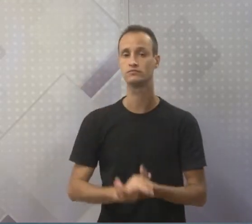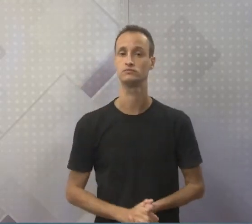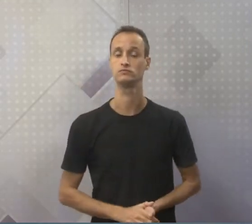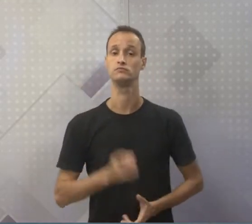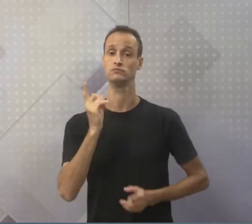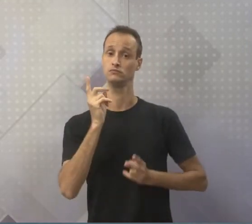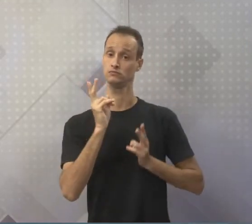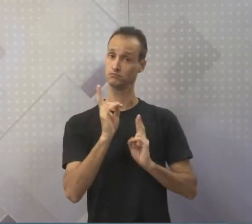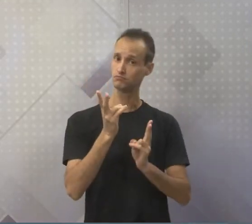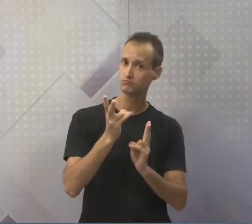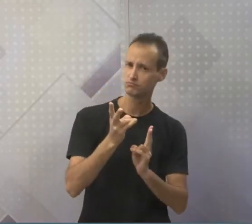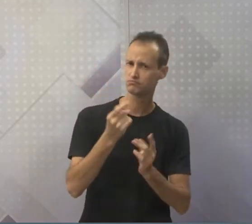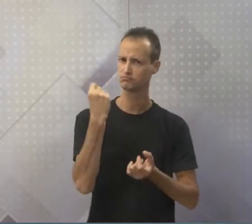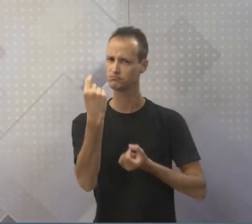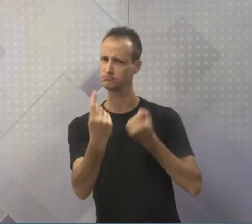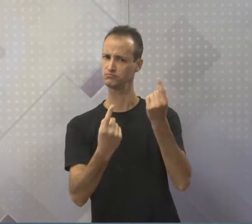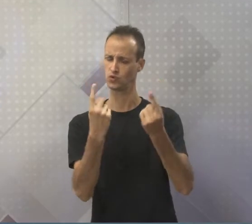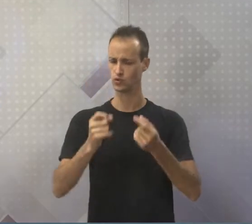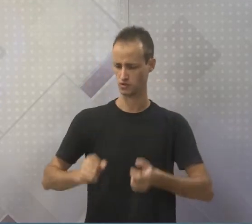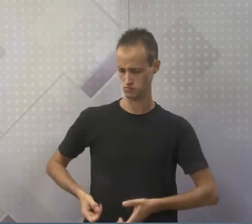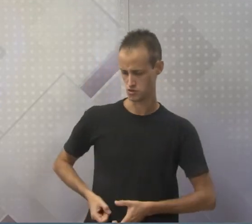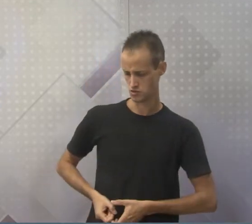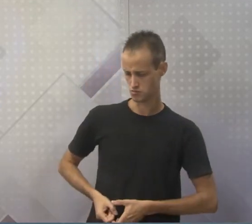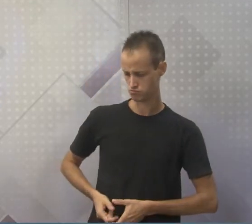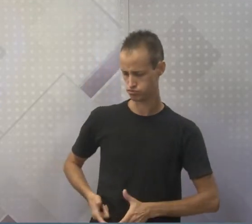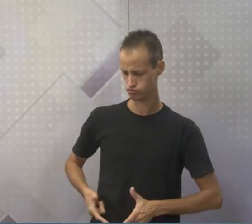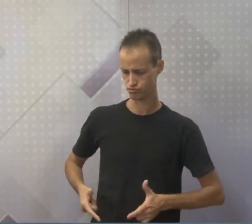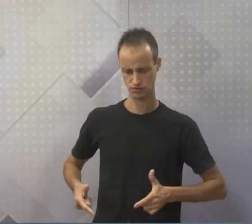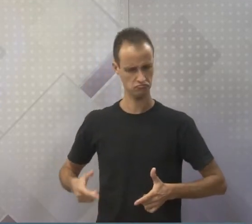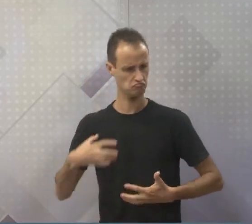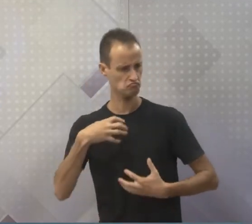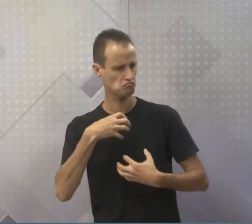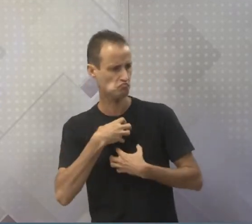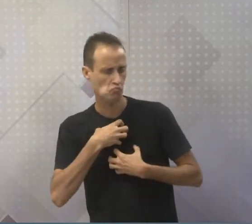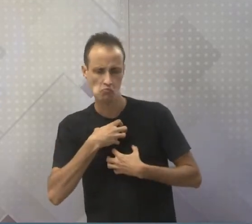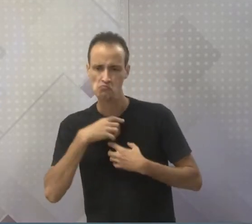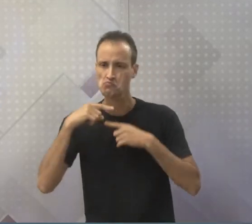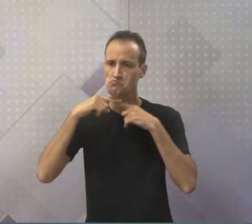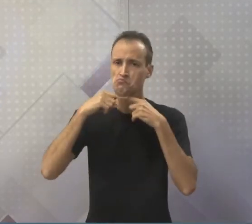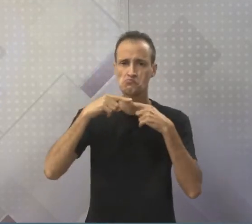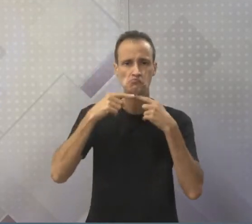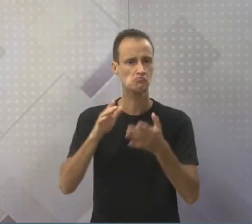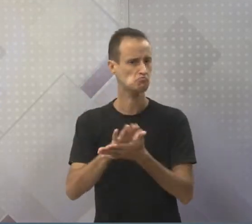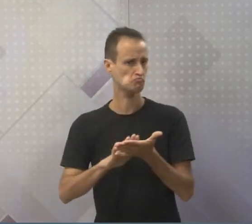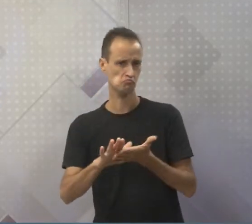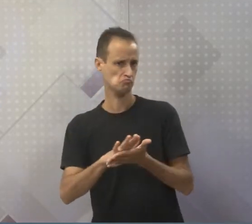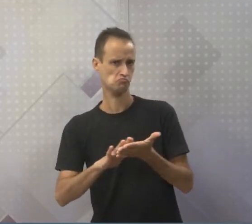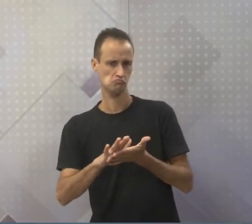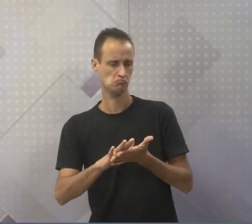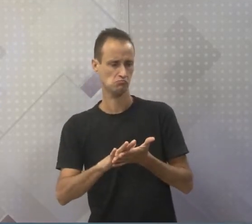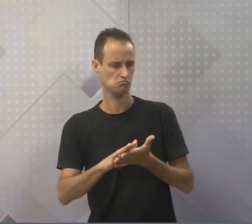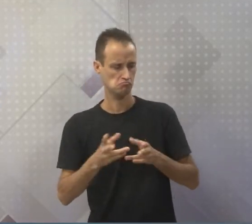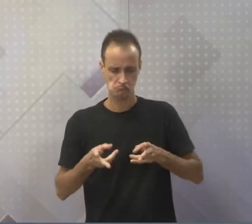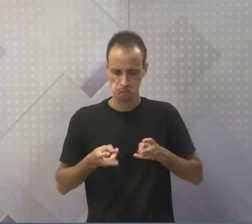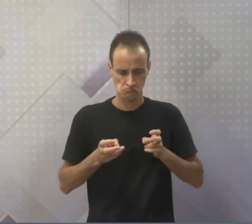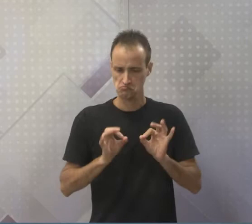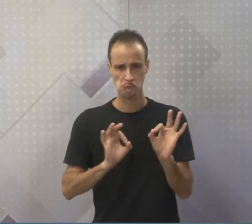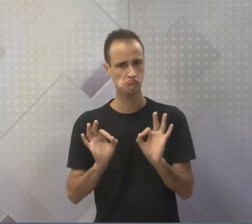vezes, a infestação não provoca grandes sintomas, a pessoa nem percebe que tem, nem